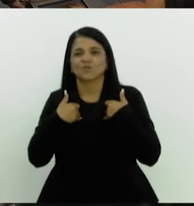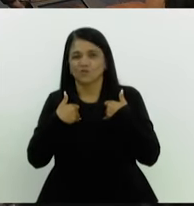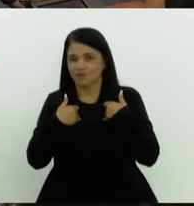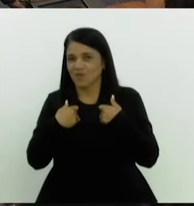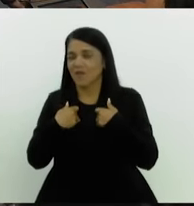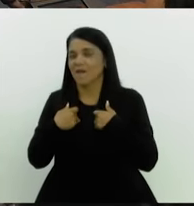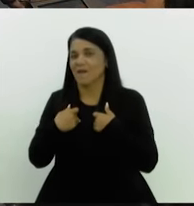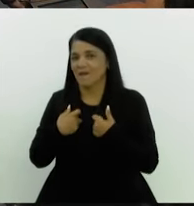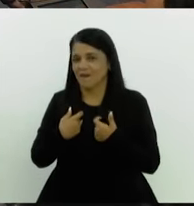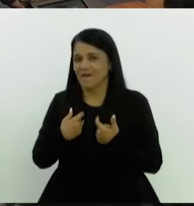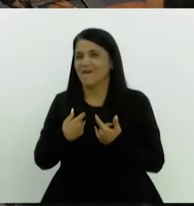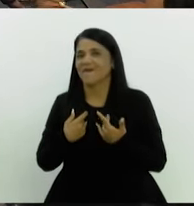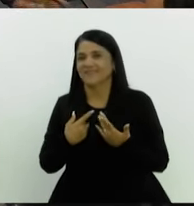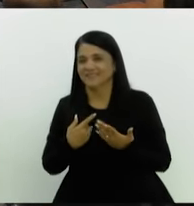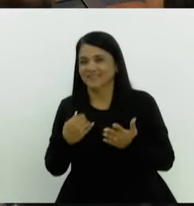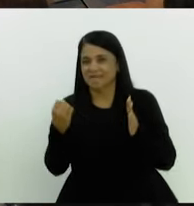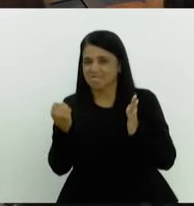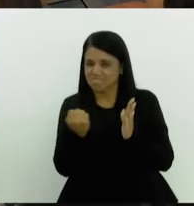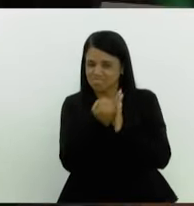nossa grif